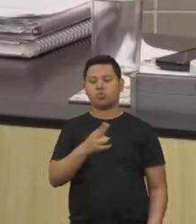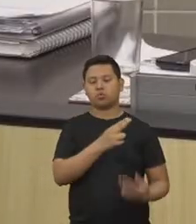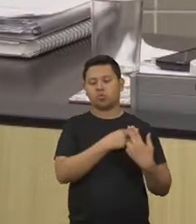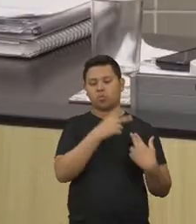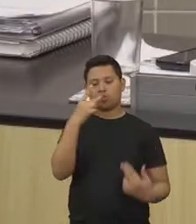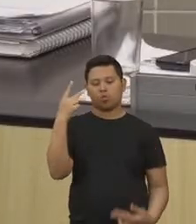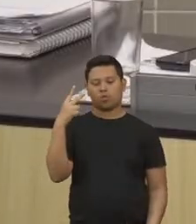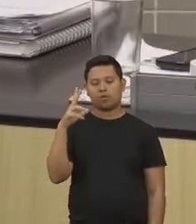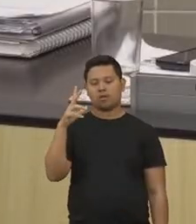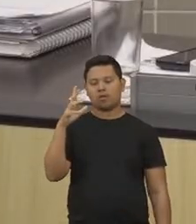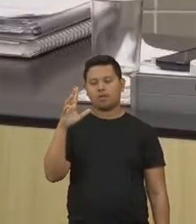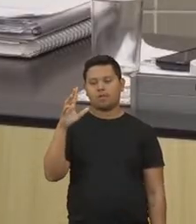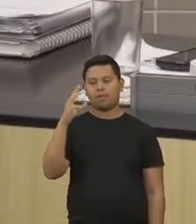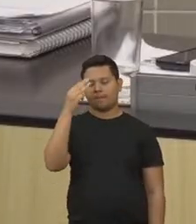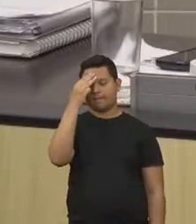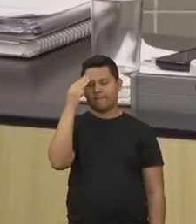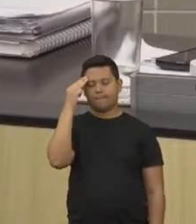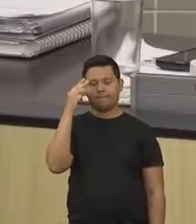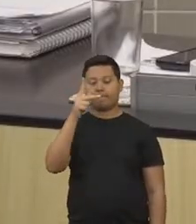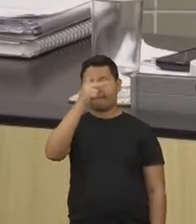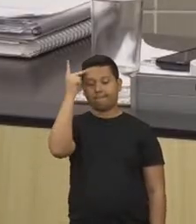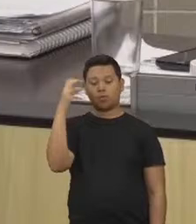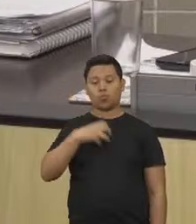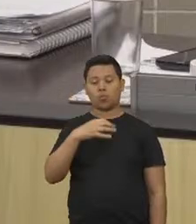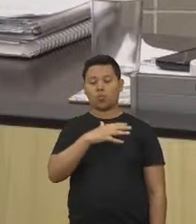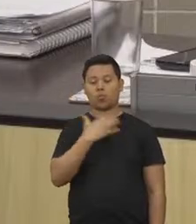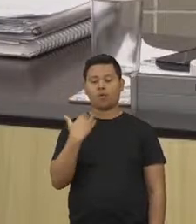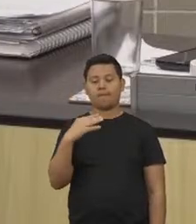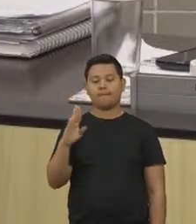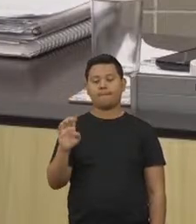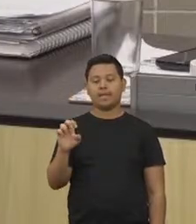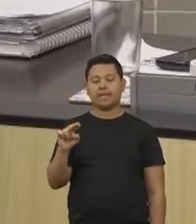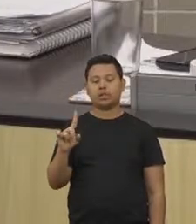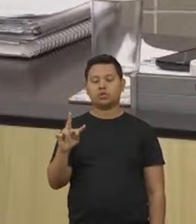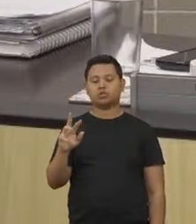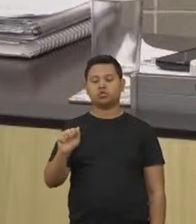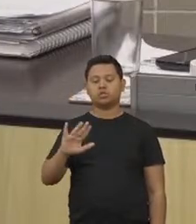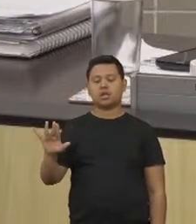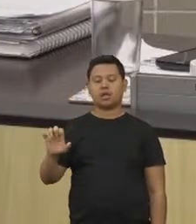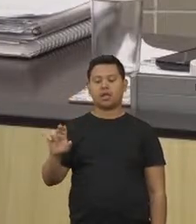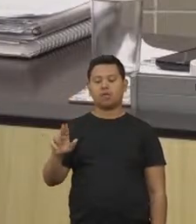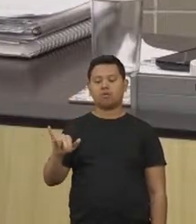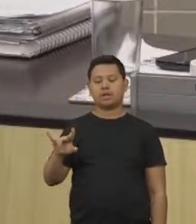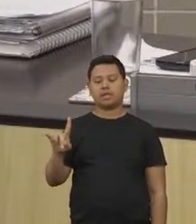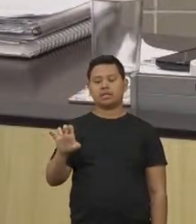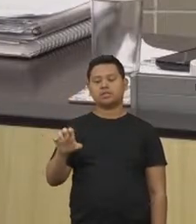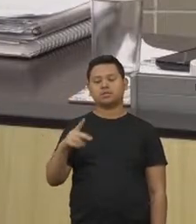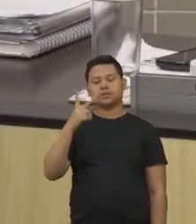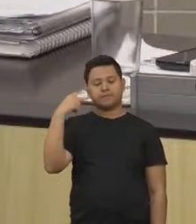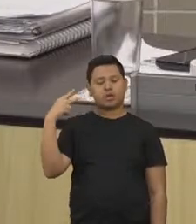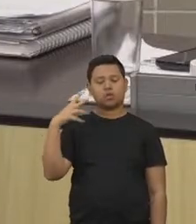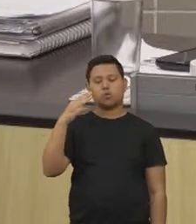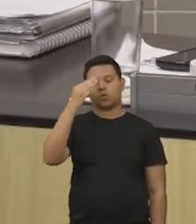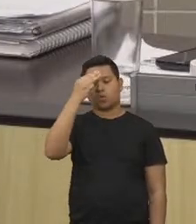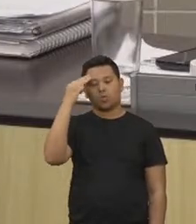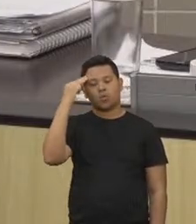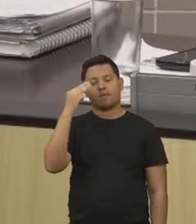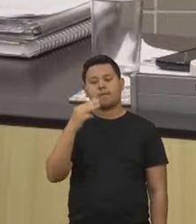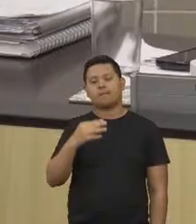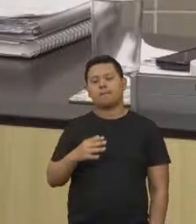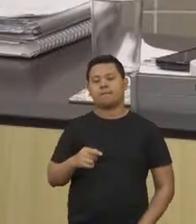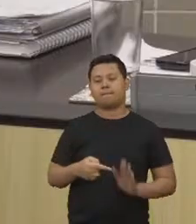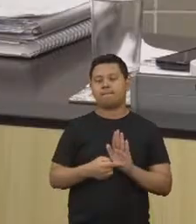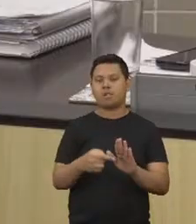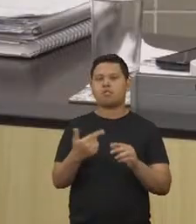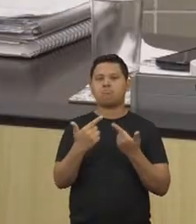Amélia. Voto de pesar pelo falecimento de Benedita Eunice Simplício de Souza. Voto formulado pela vereadora Maria Amélia.